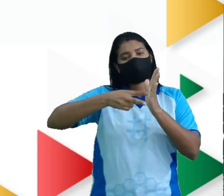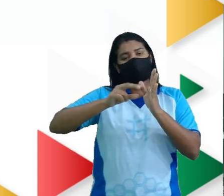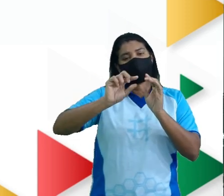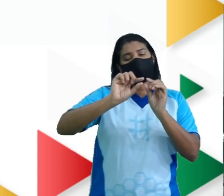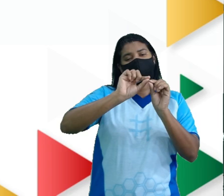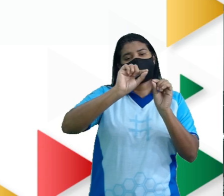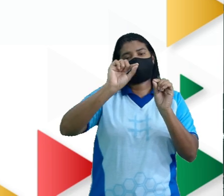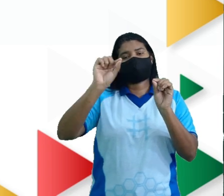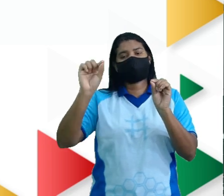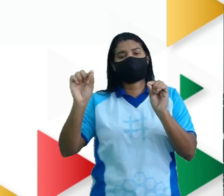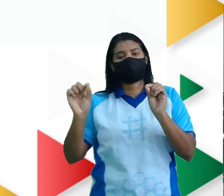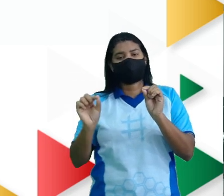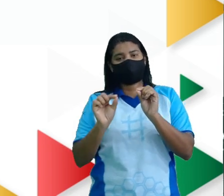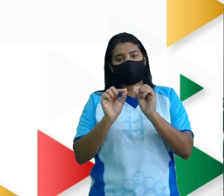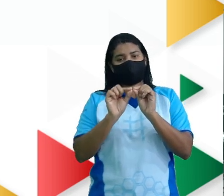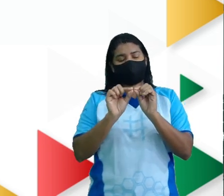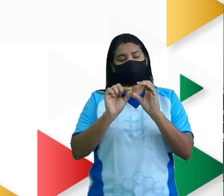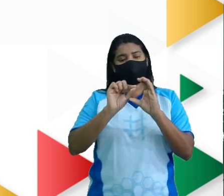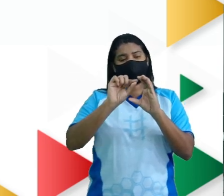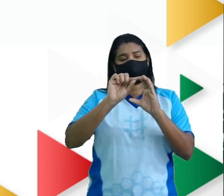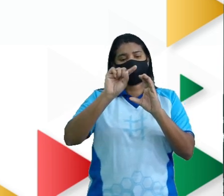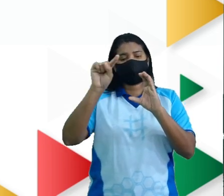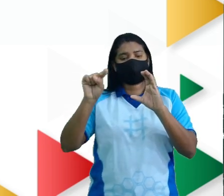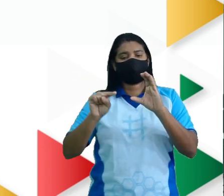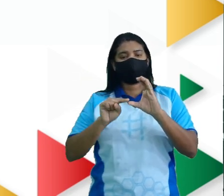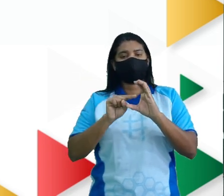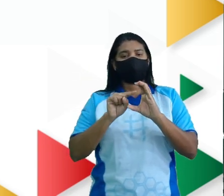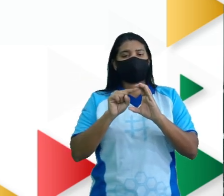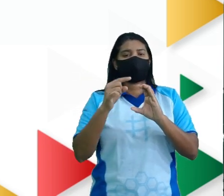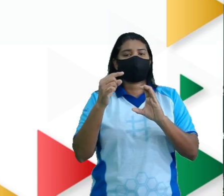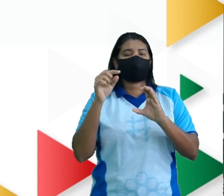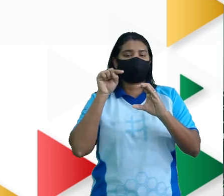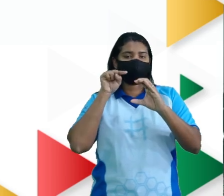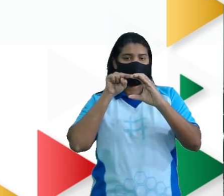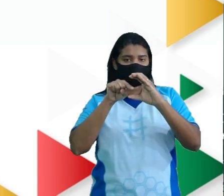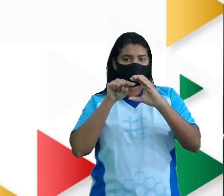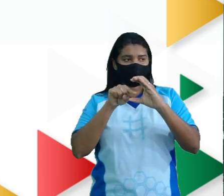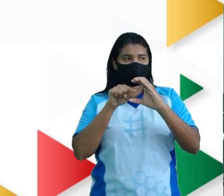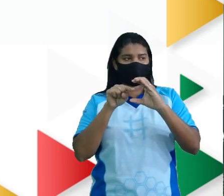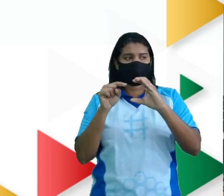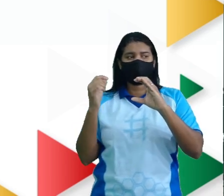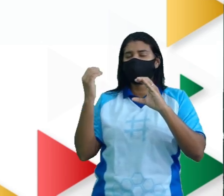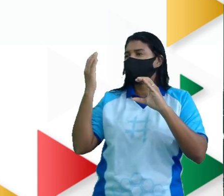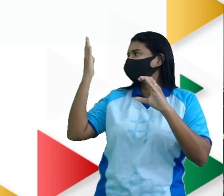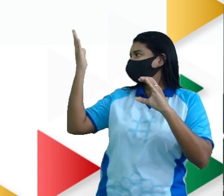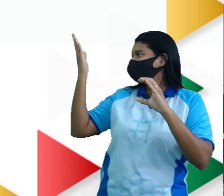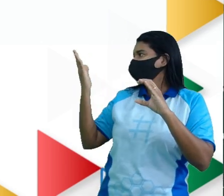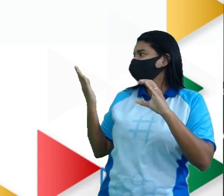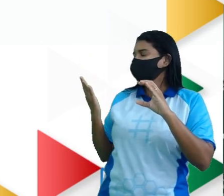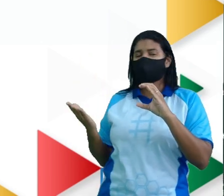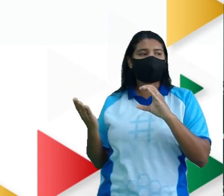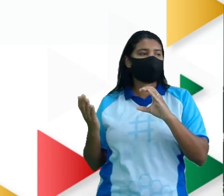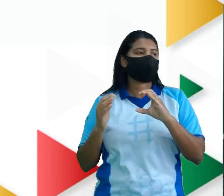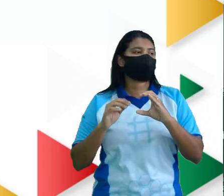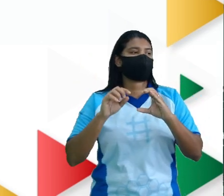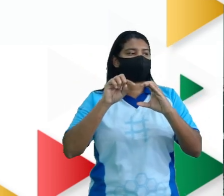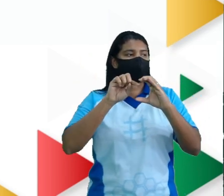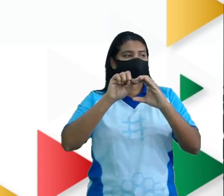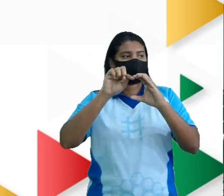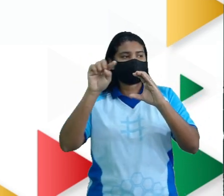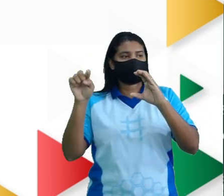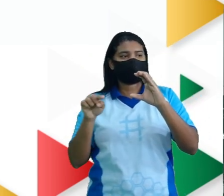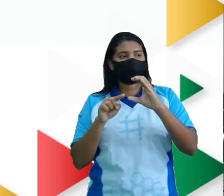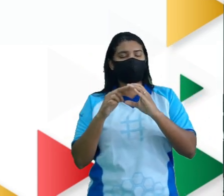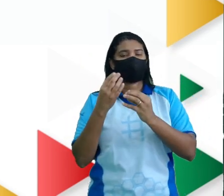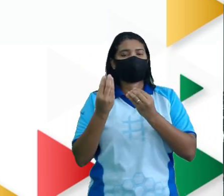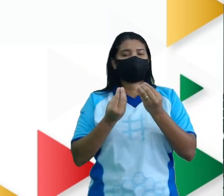essas 3 circunferências, que elas vão se tocar no centro. Tá vendo aí? Ó, elas vão tocar exatamente no centro. Aí é como